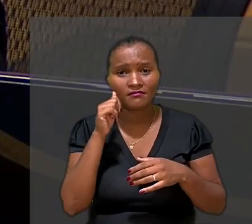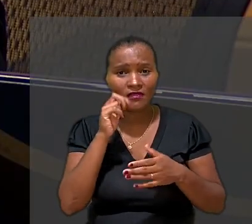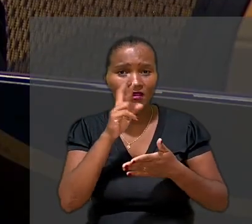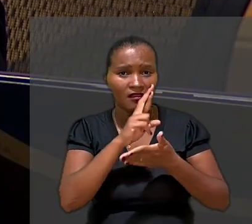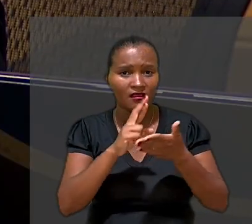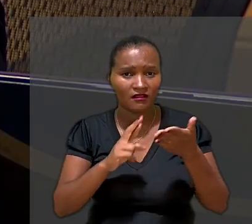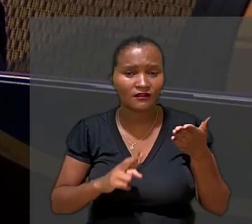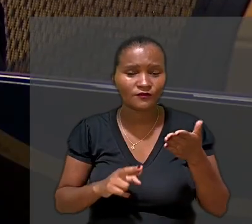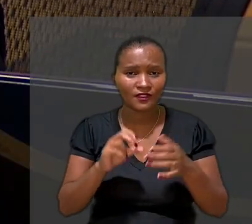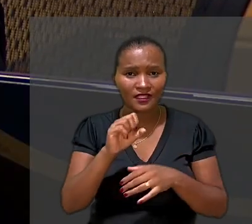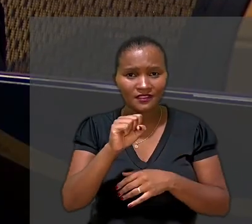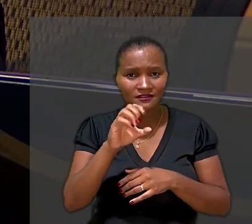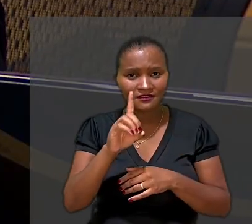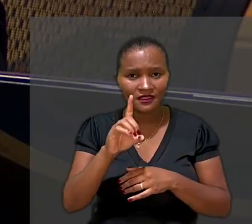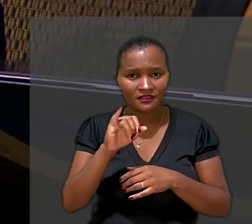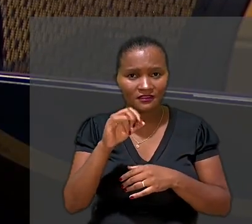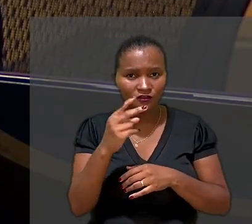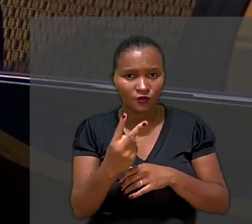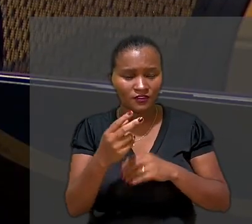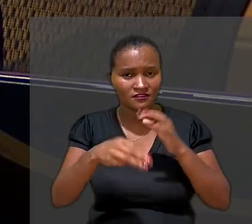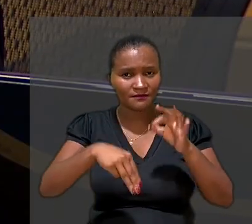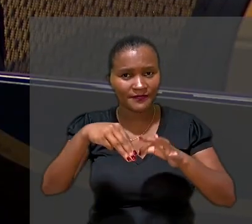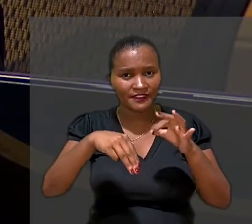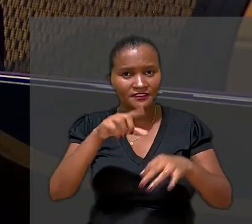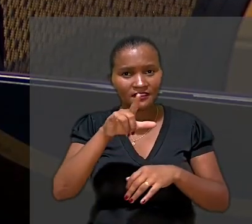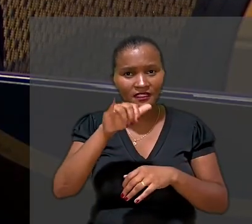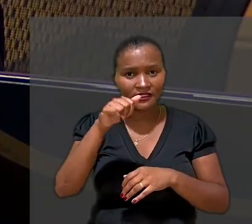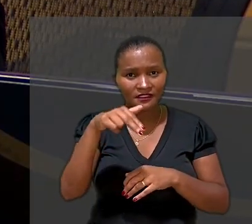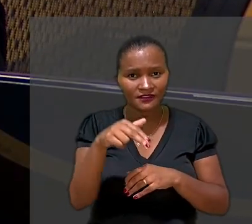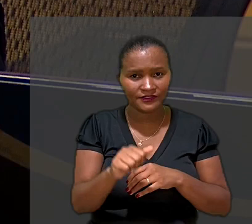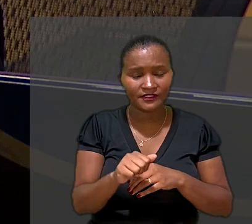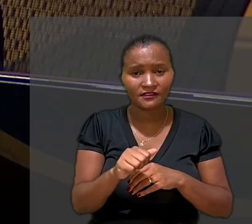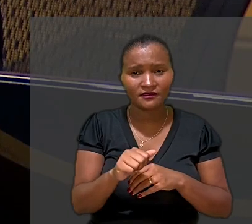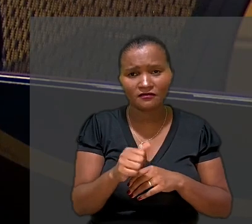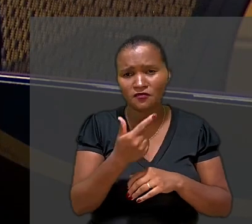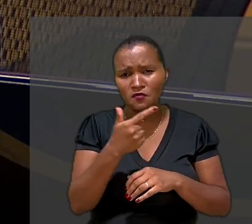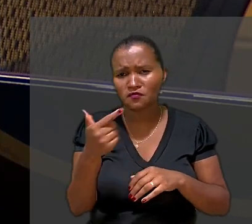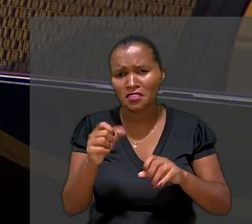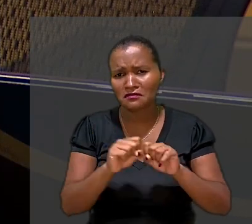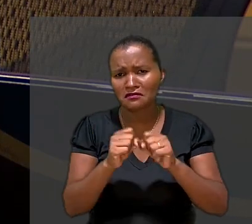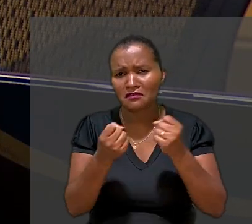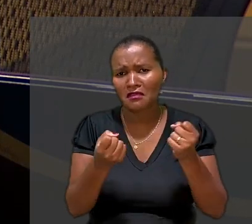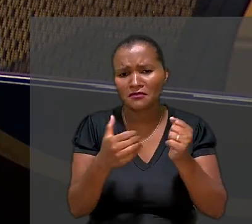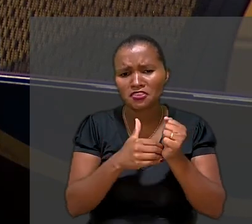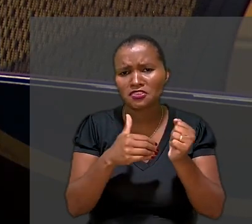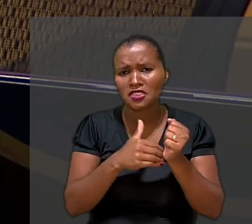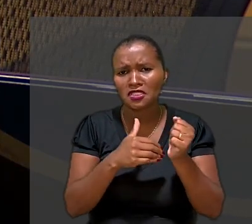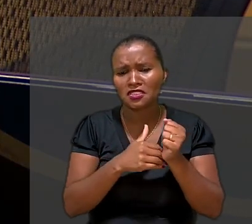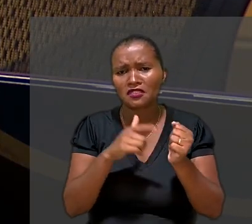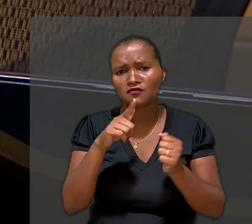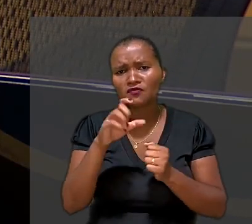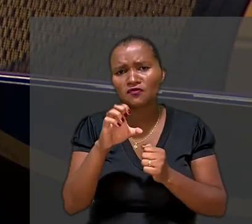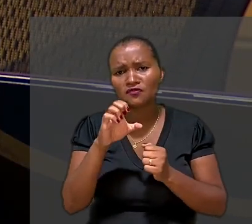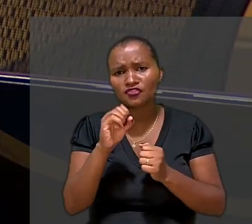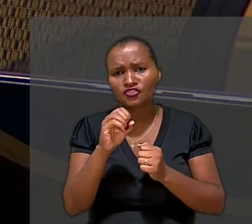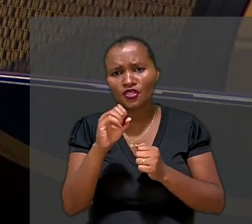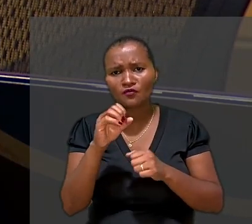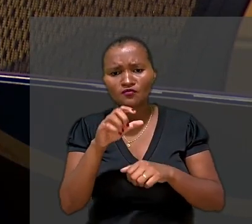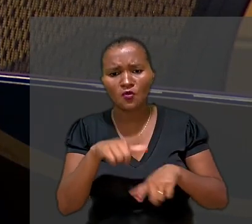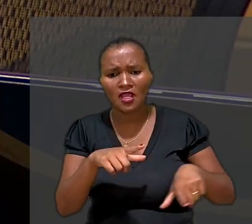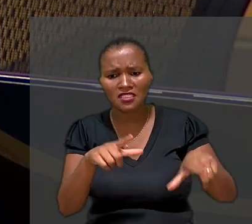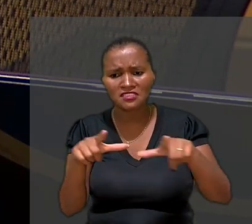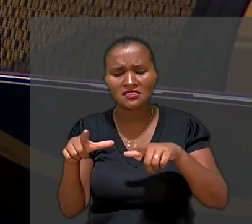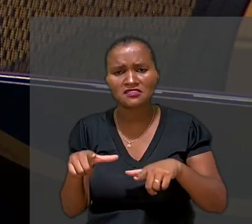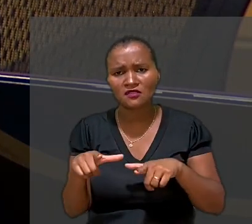Para a relatora do recurso na SDI 2, ministra Liana Schaibe, no caso não existe quebra de sigilo de